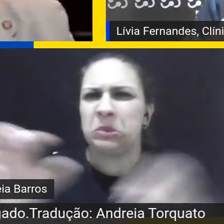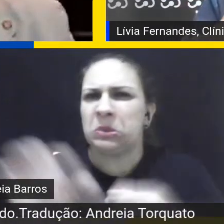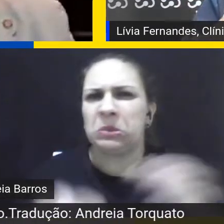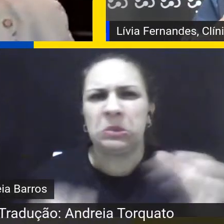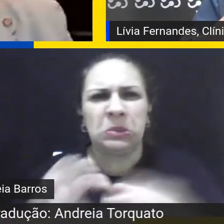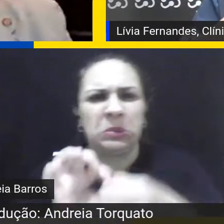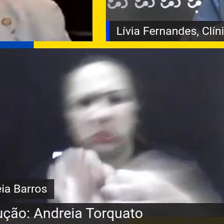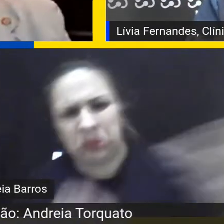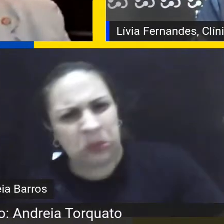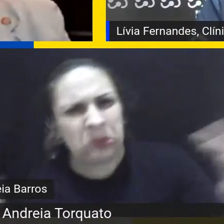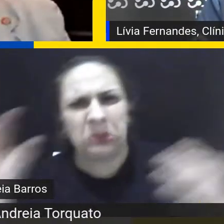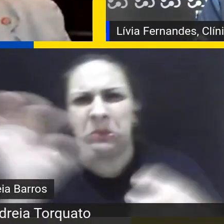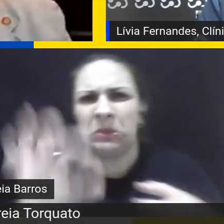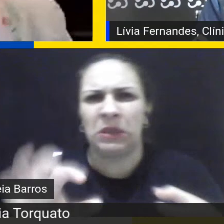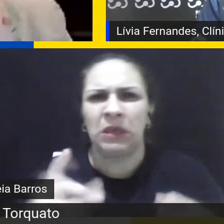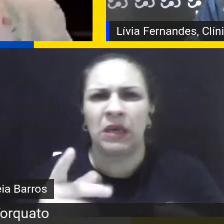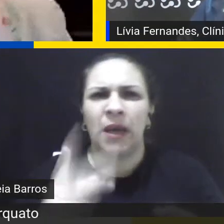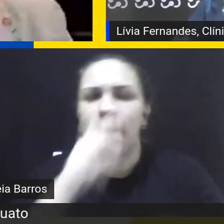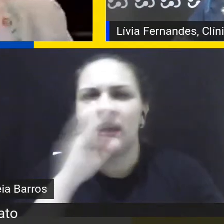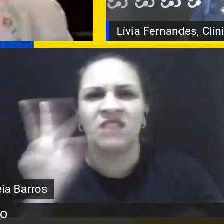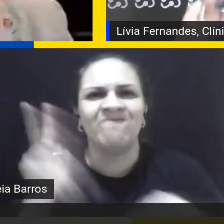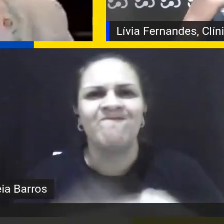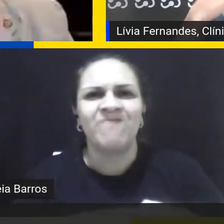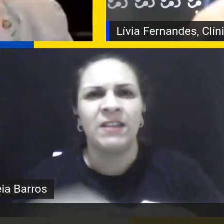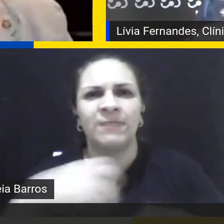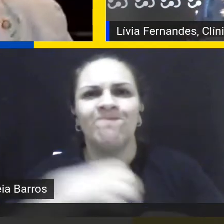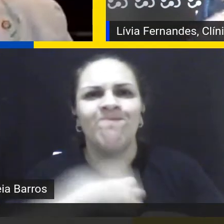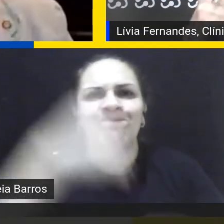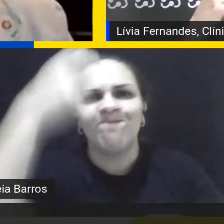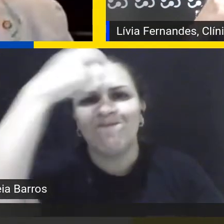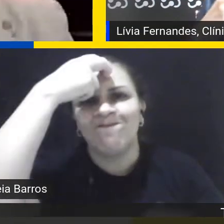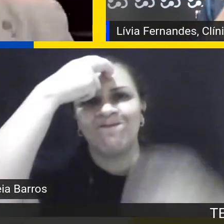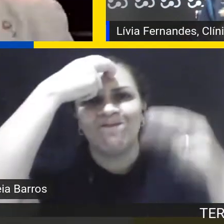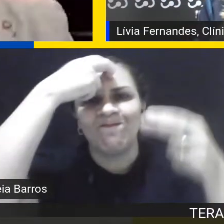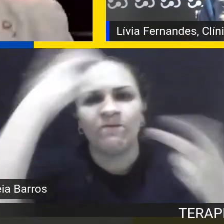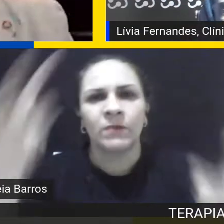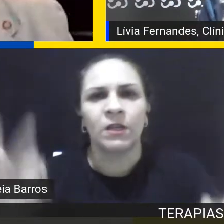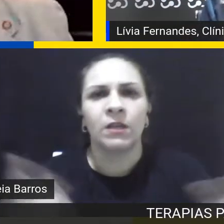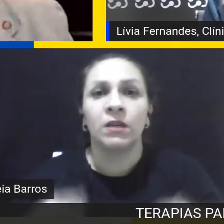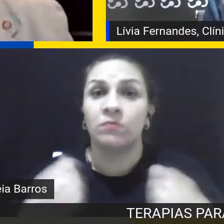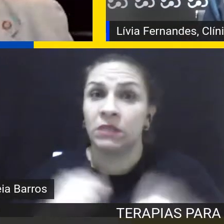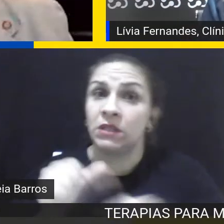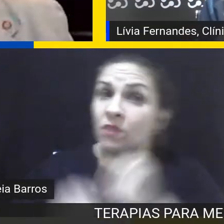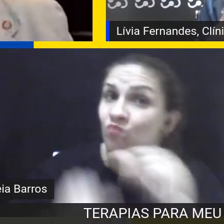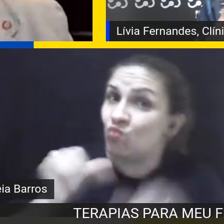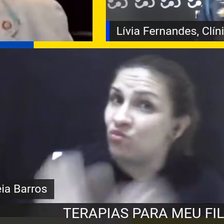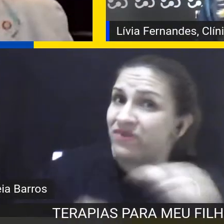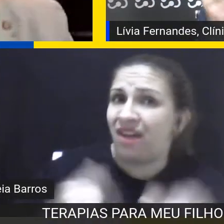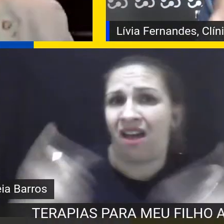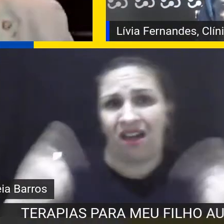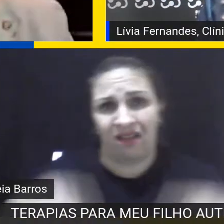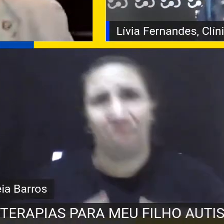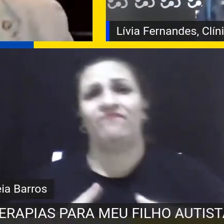linguagem parece que ela fica presa aí. Então, a gente tenta mudar as estratégias, inclusive